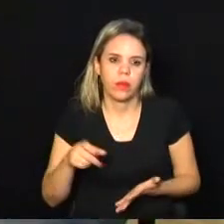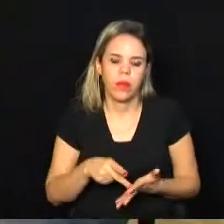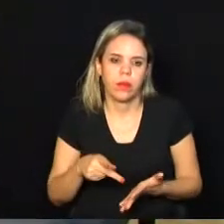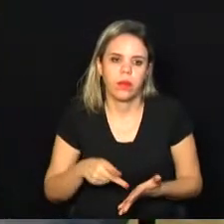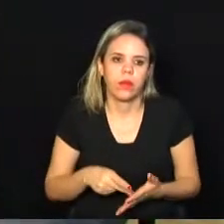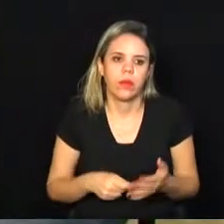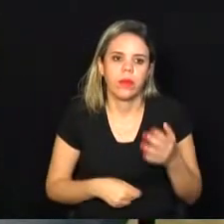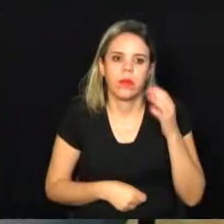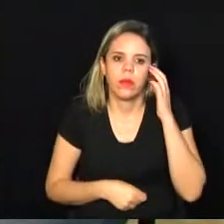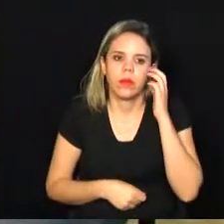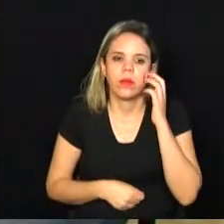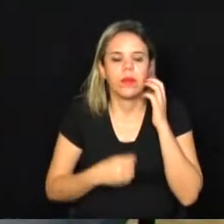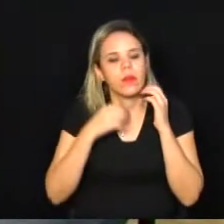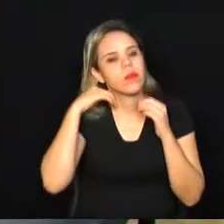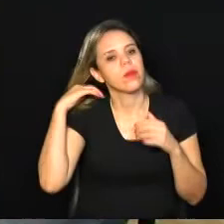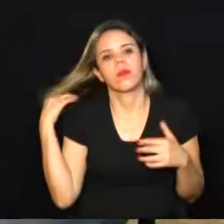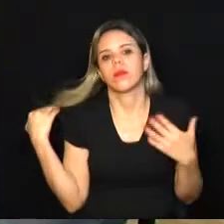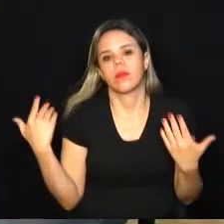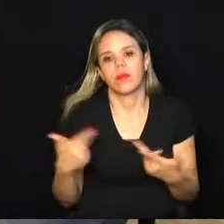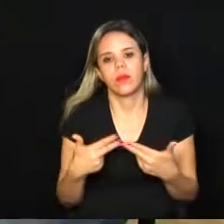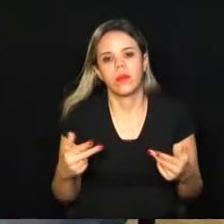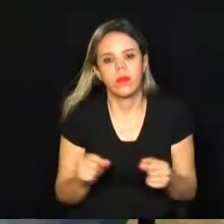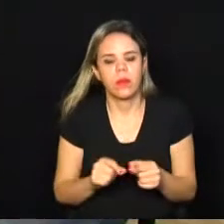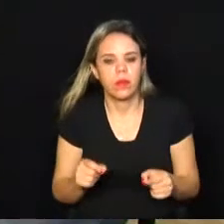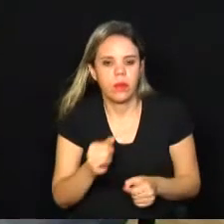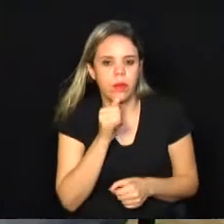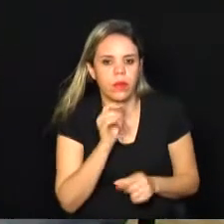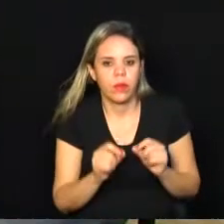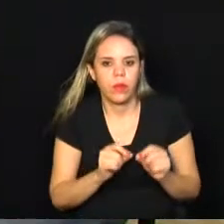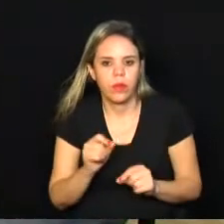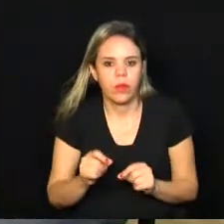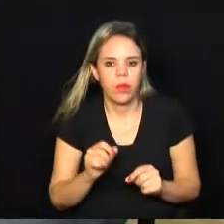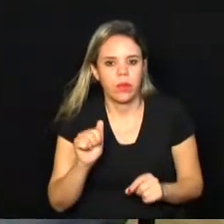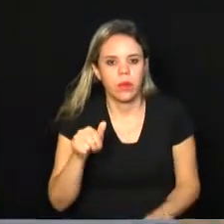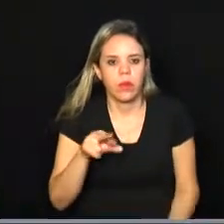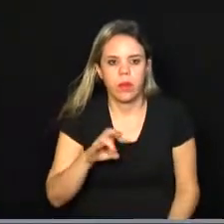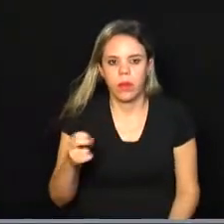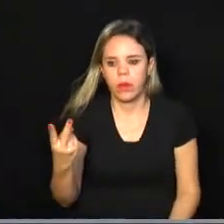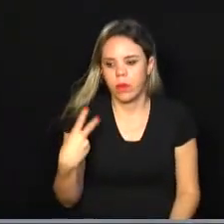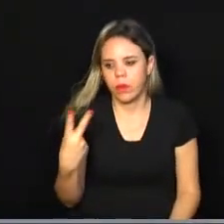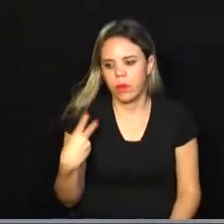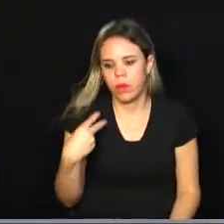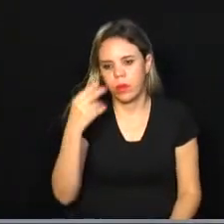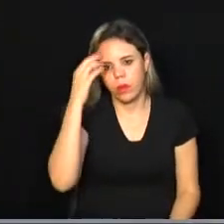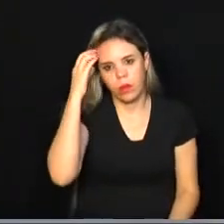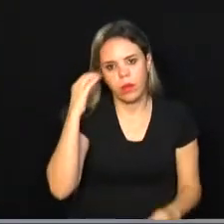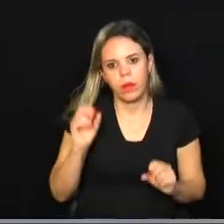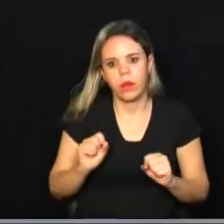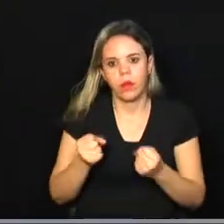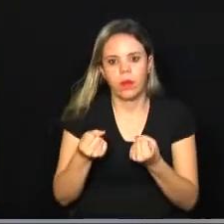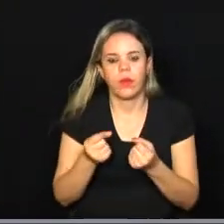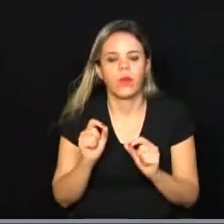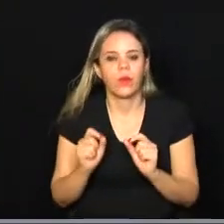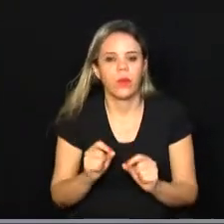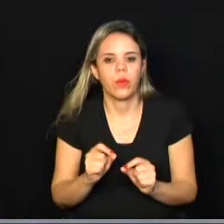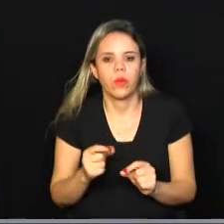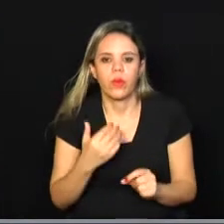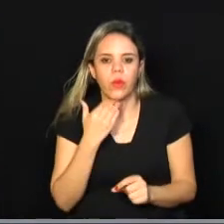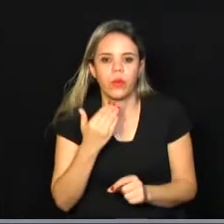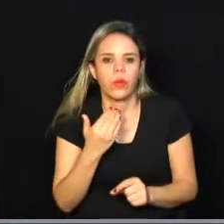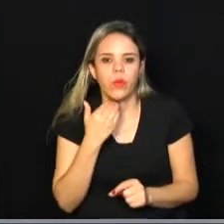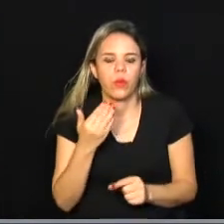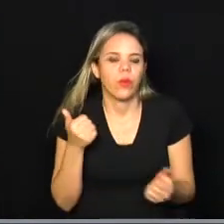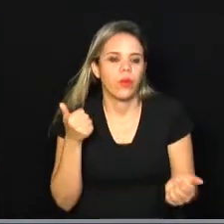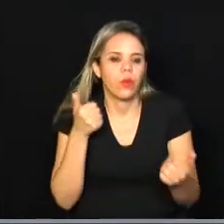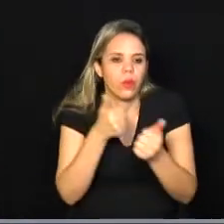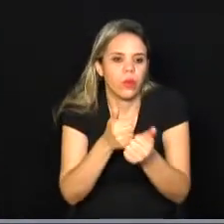Exatamente. E aí, Gabriel, uma das coisas assim que o André e eu defendemos bastante é que não basta a gente